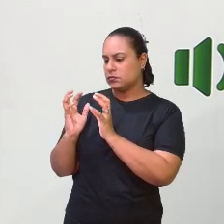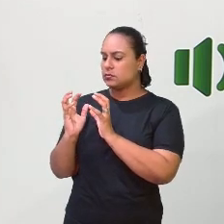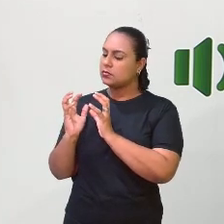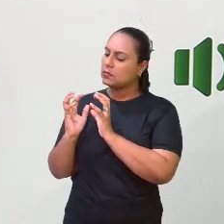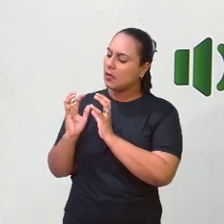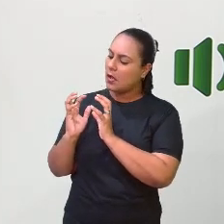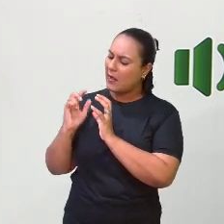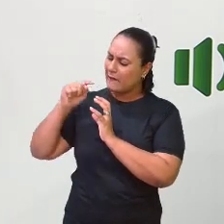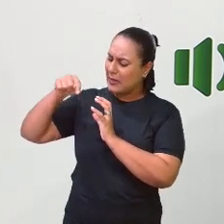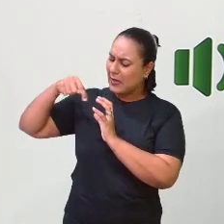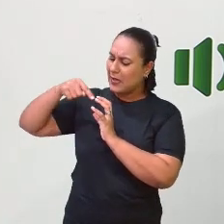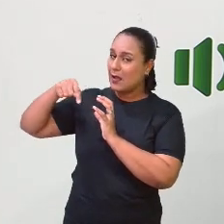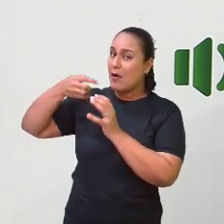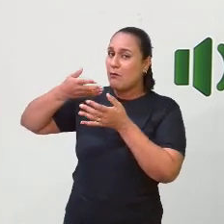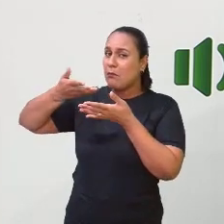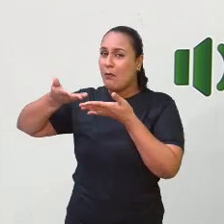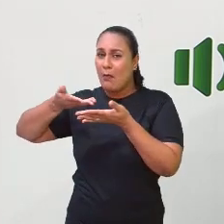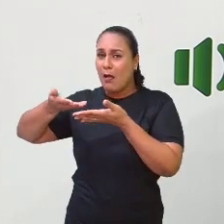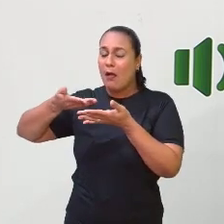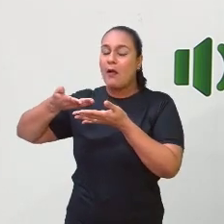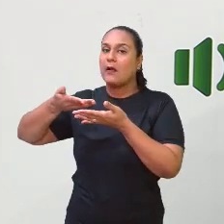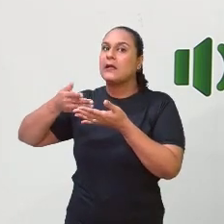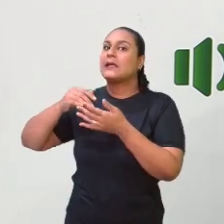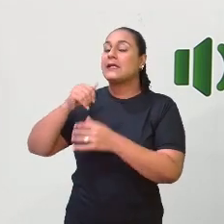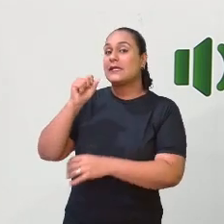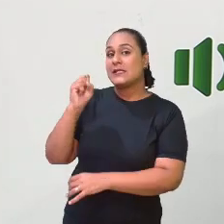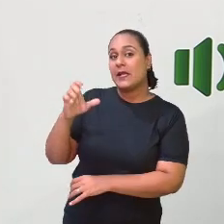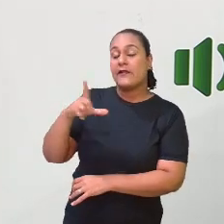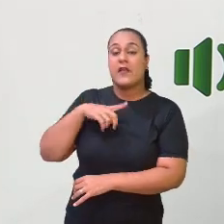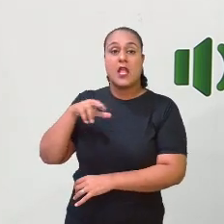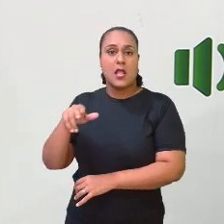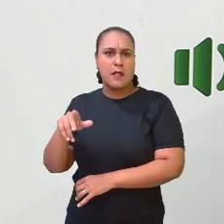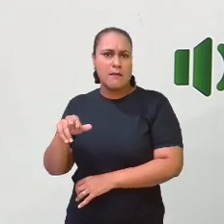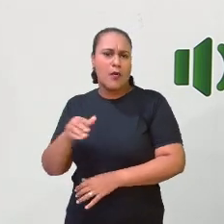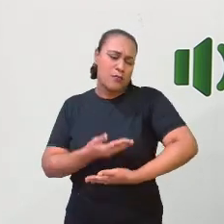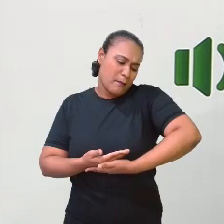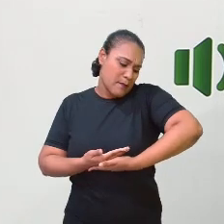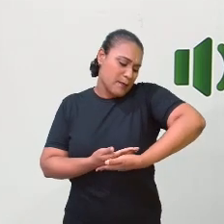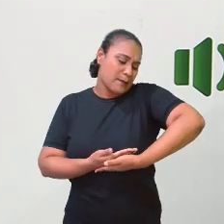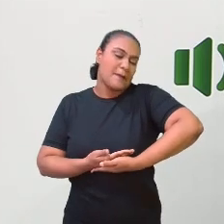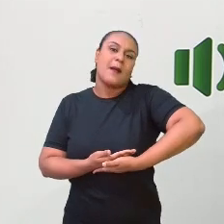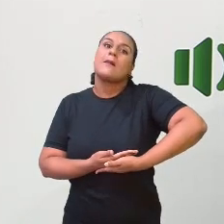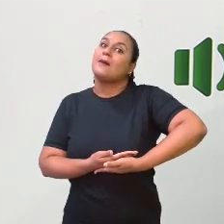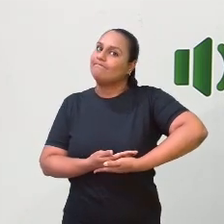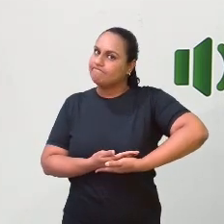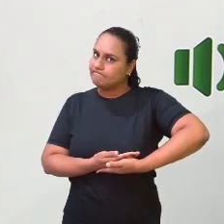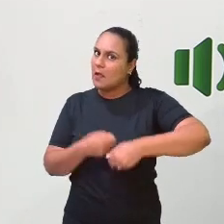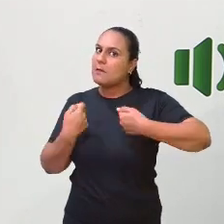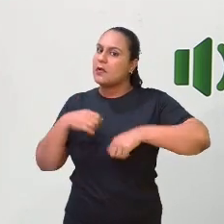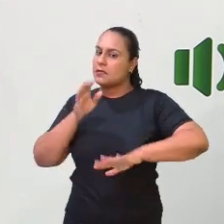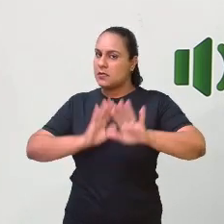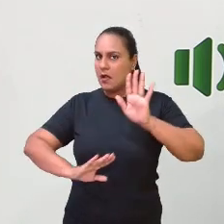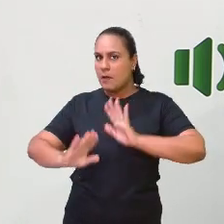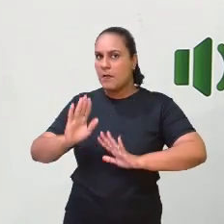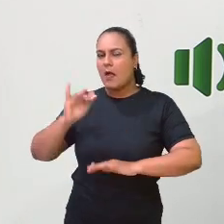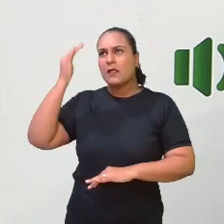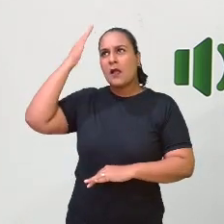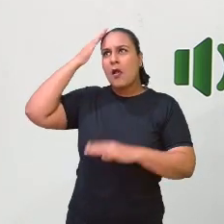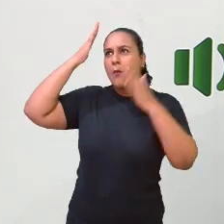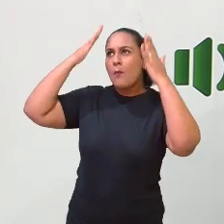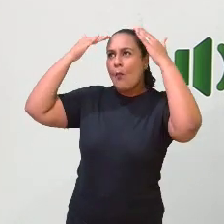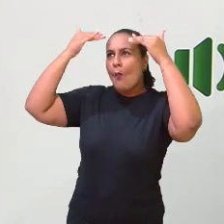rodinha mole, né? Quem tem irmão pequeno, quem tem irmão novinho, sabe disso. É bem molinho. Na medida que